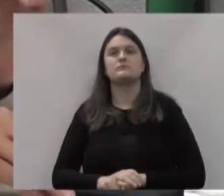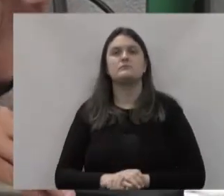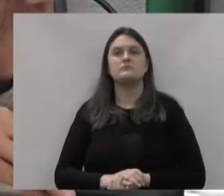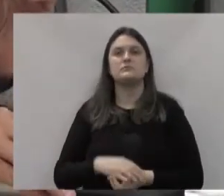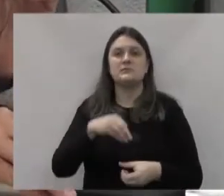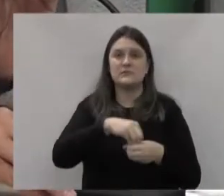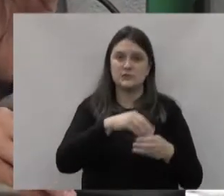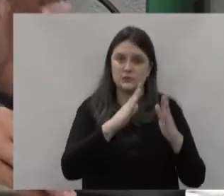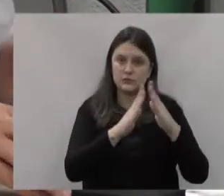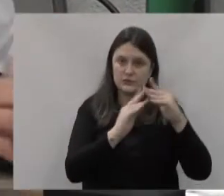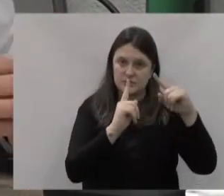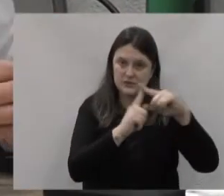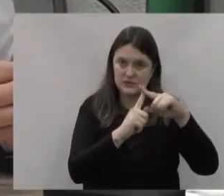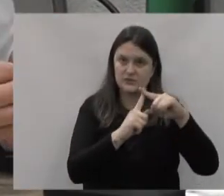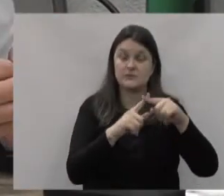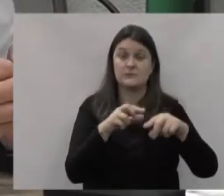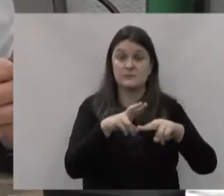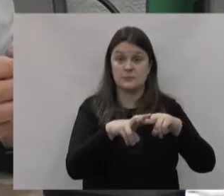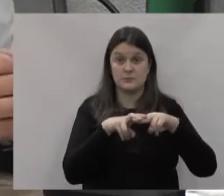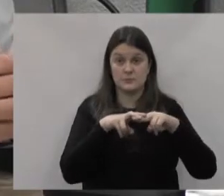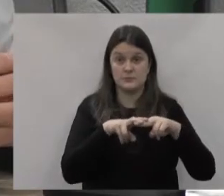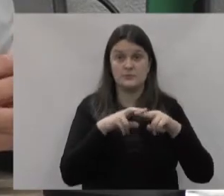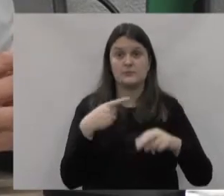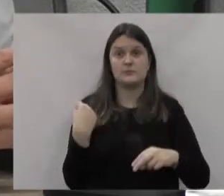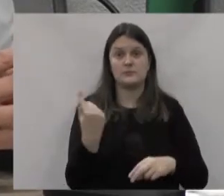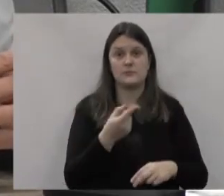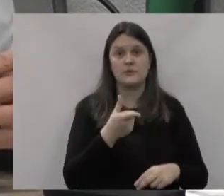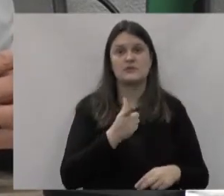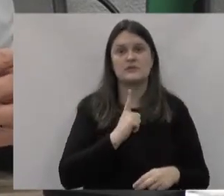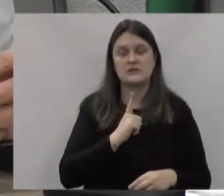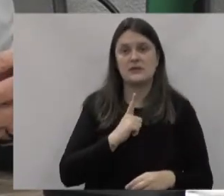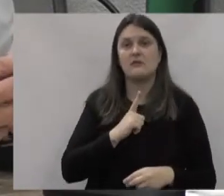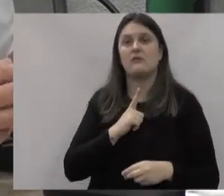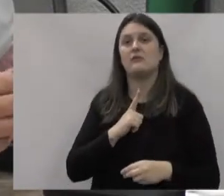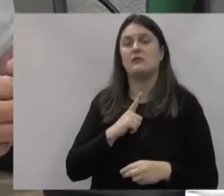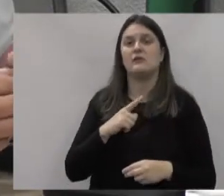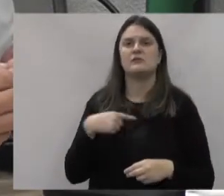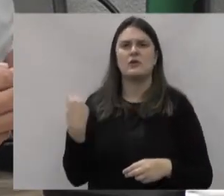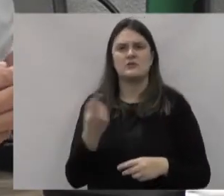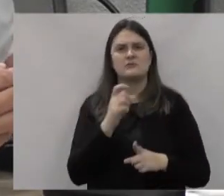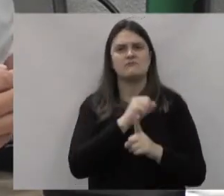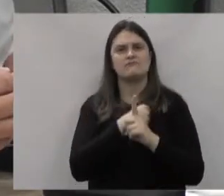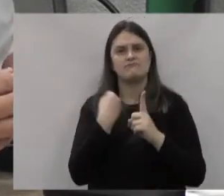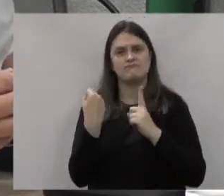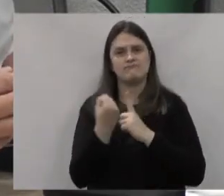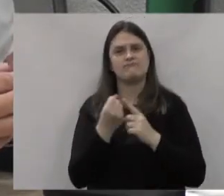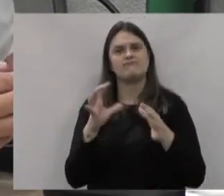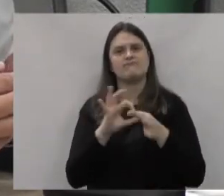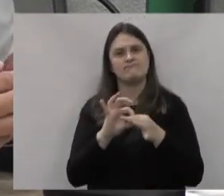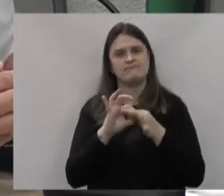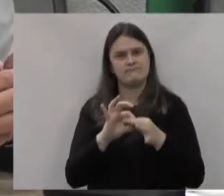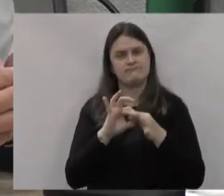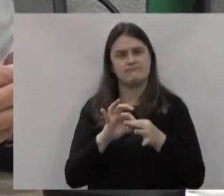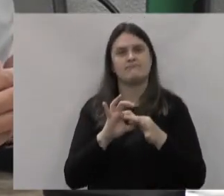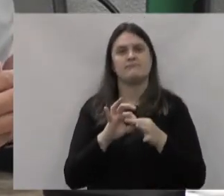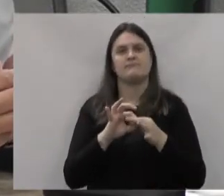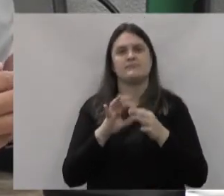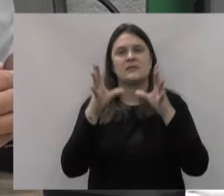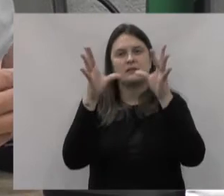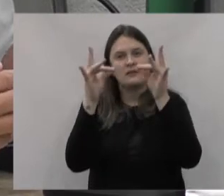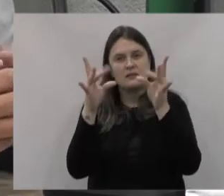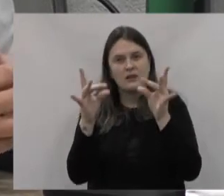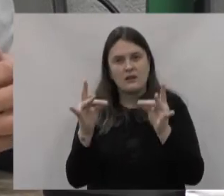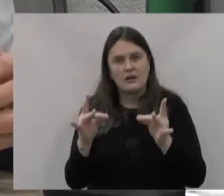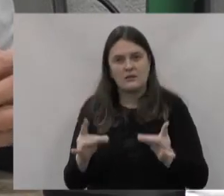nas igrejas. E por isso que nós temos aqui na nossa cidade uma sociedade engajada nesses